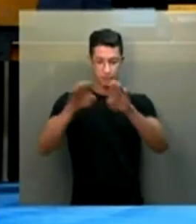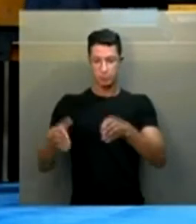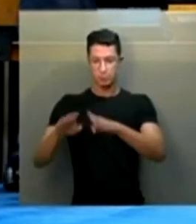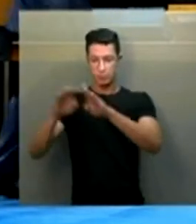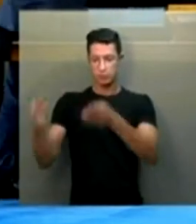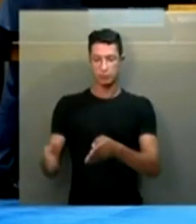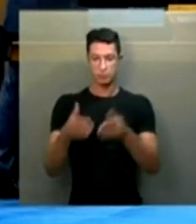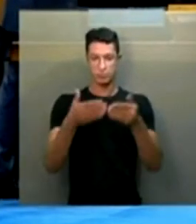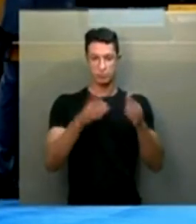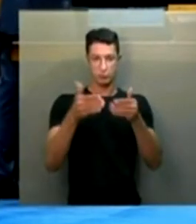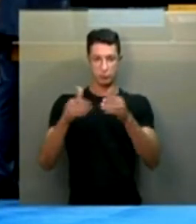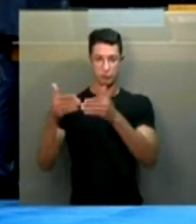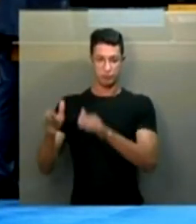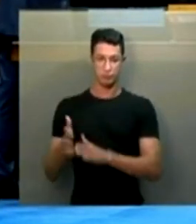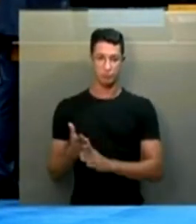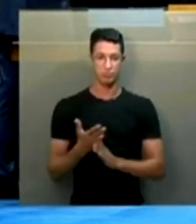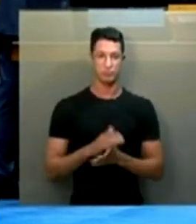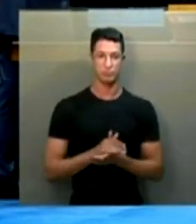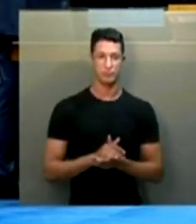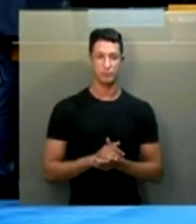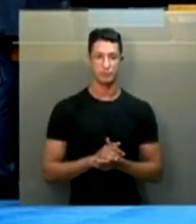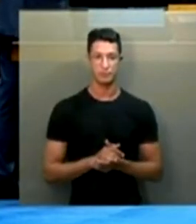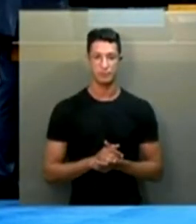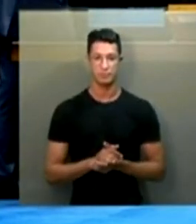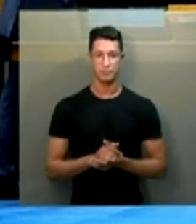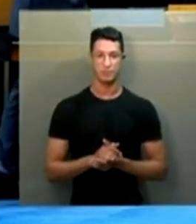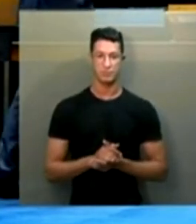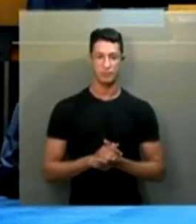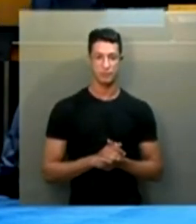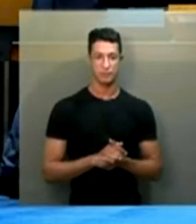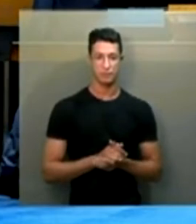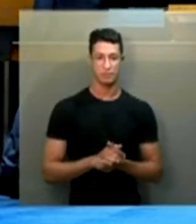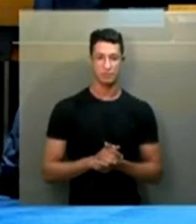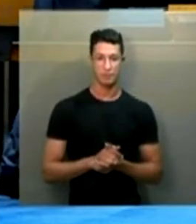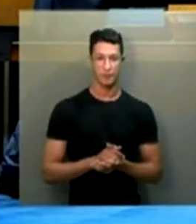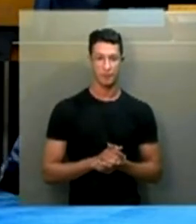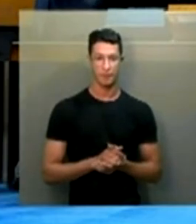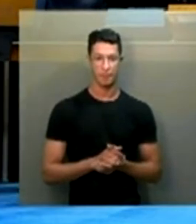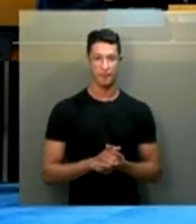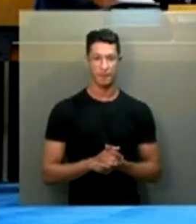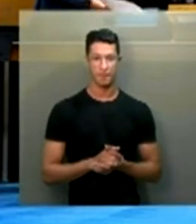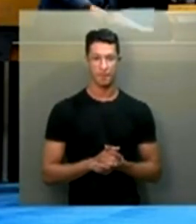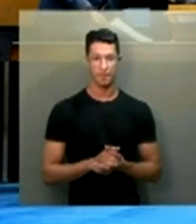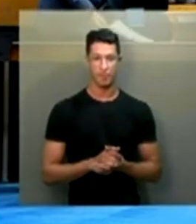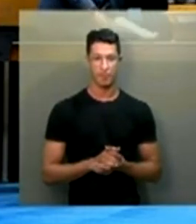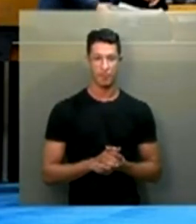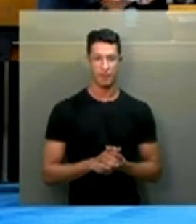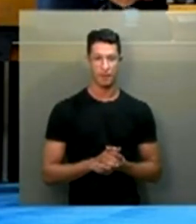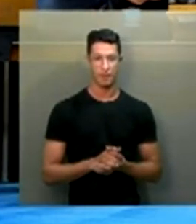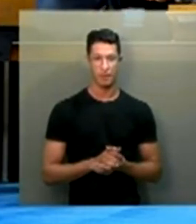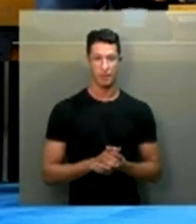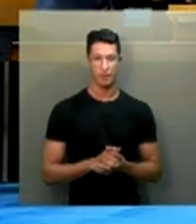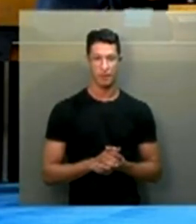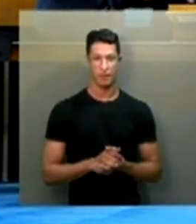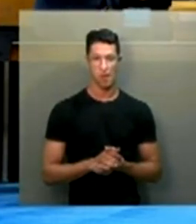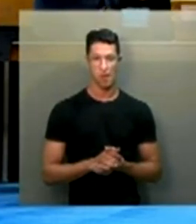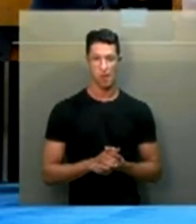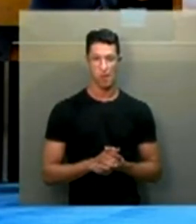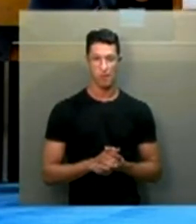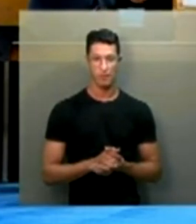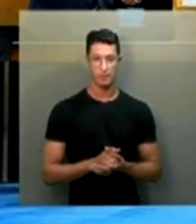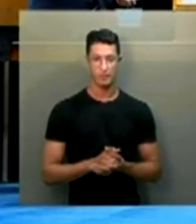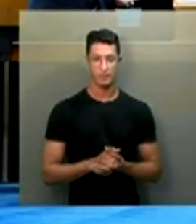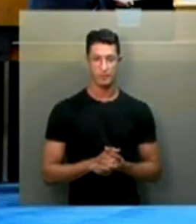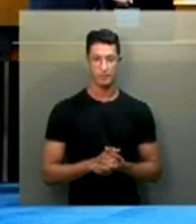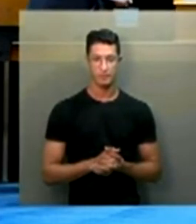abertas. Solicita o senador. Não. Deixa separado aqui na frente do presidente. Não. Não, não pode. Não